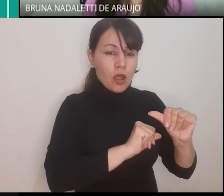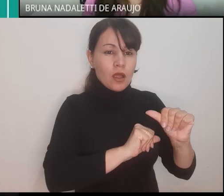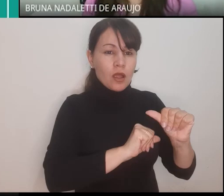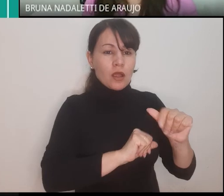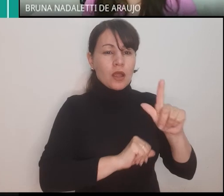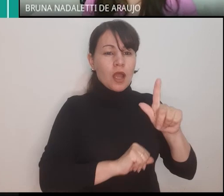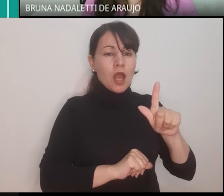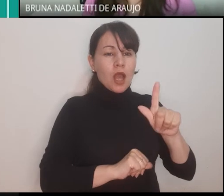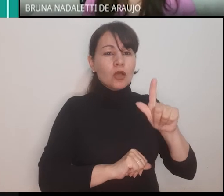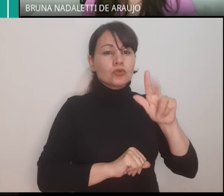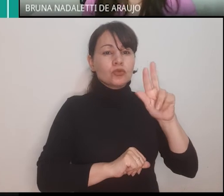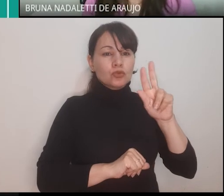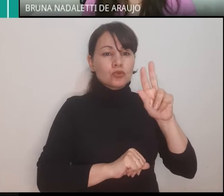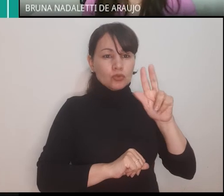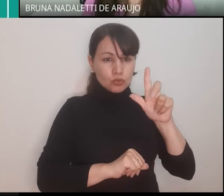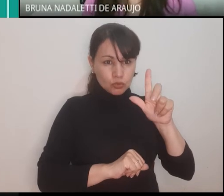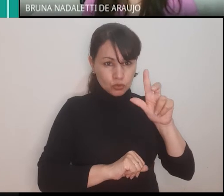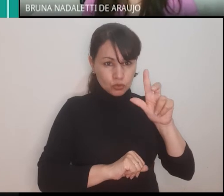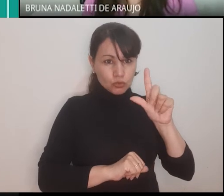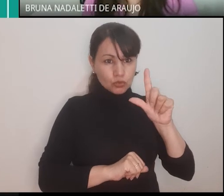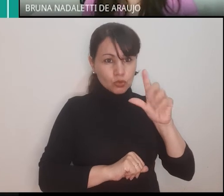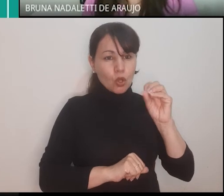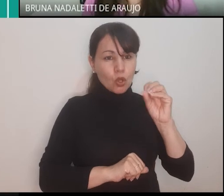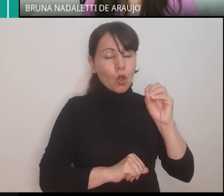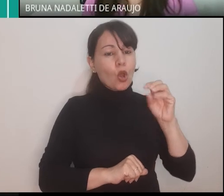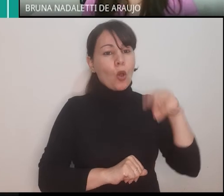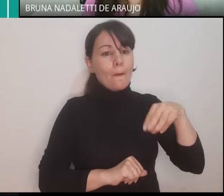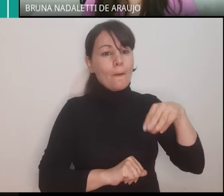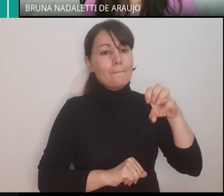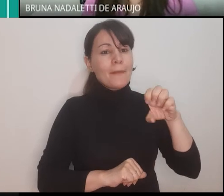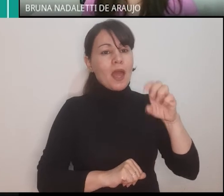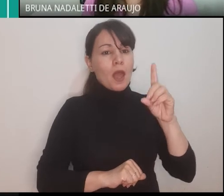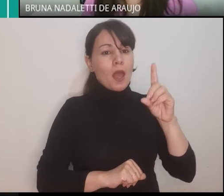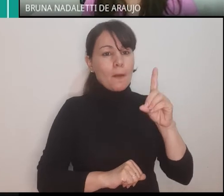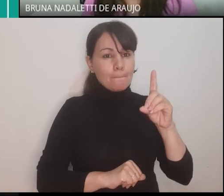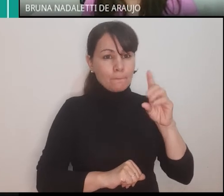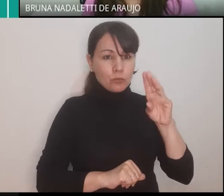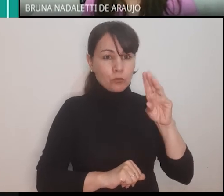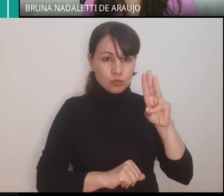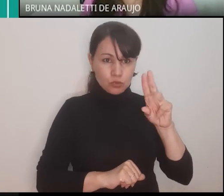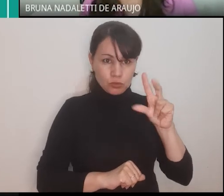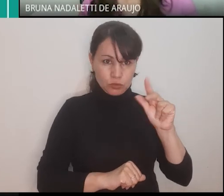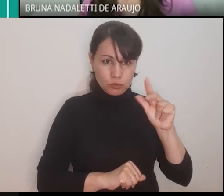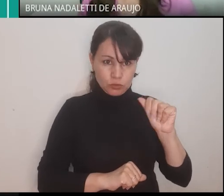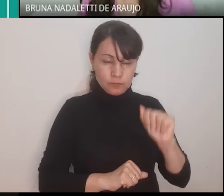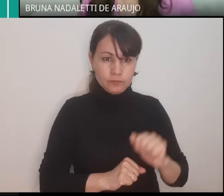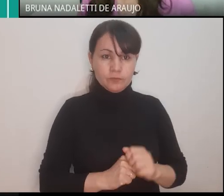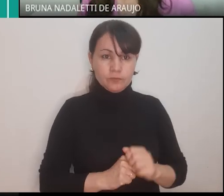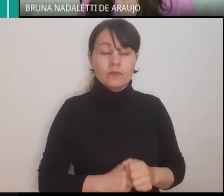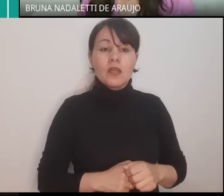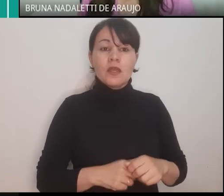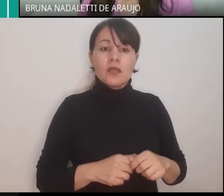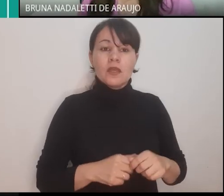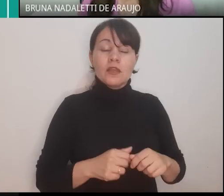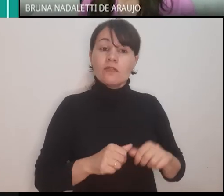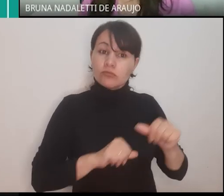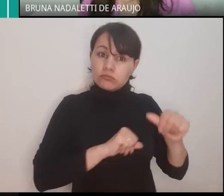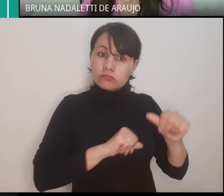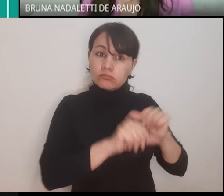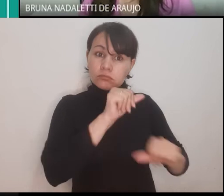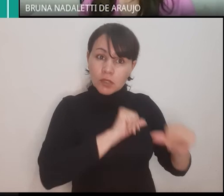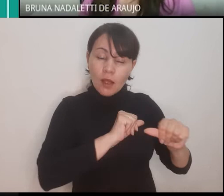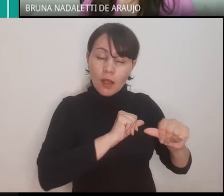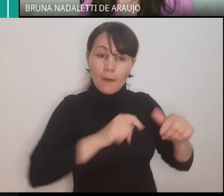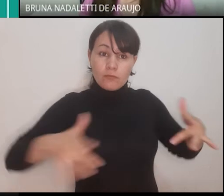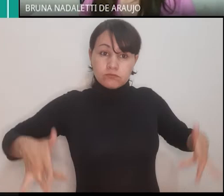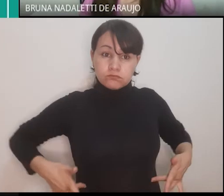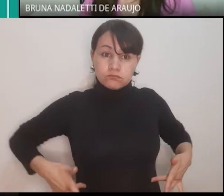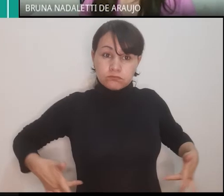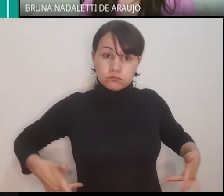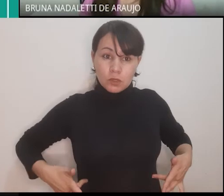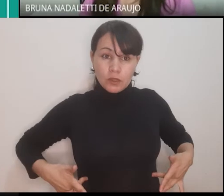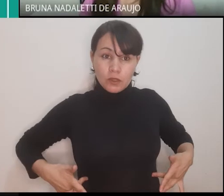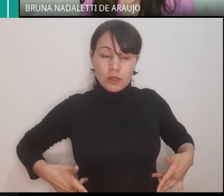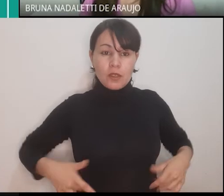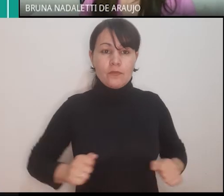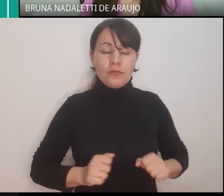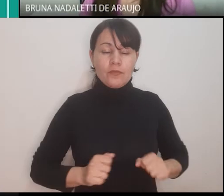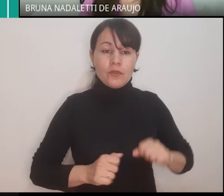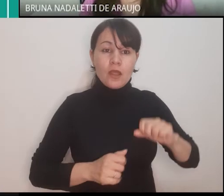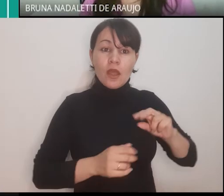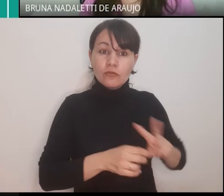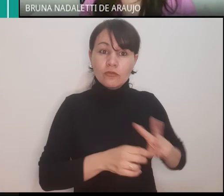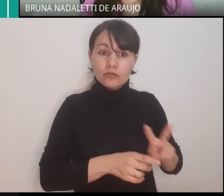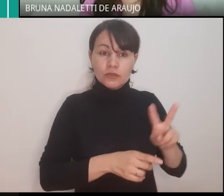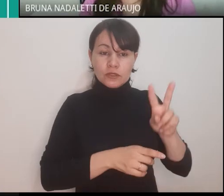e túbulos renais e vem a atuar como filtro para os rins que estão deficientes. A